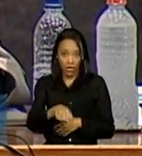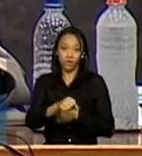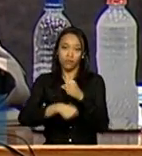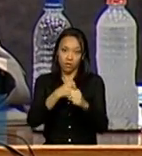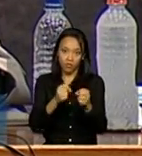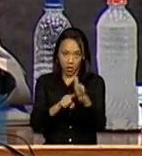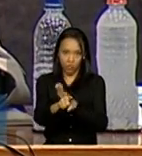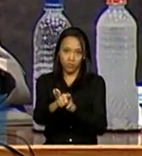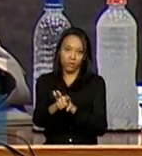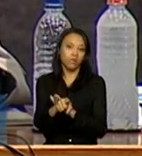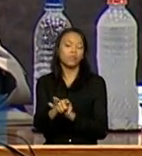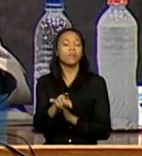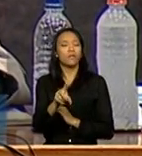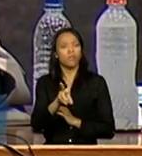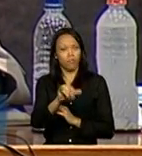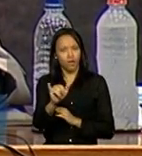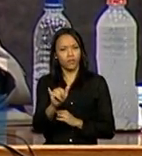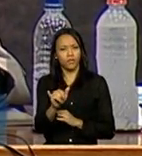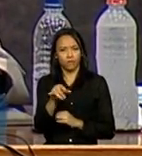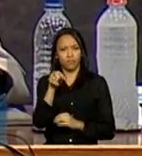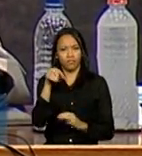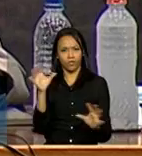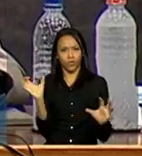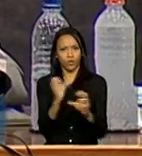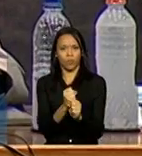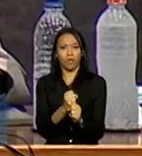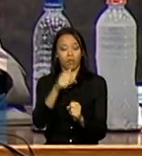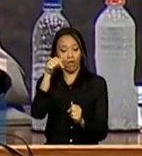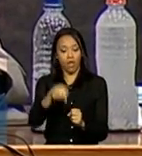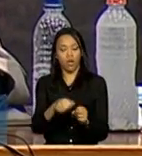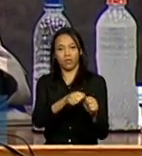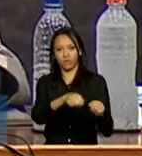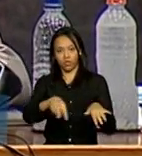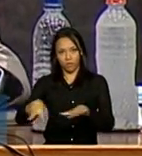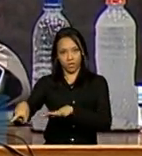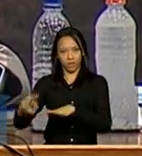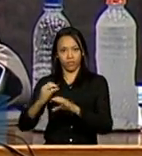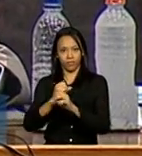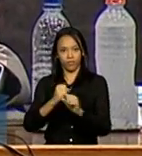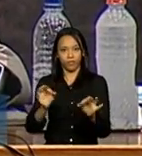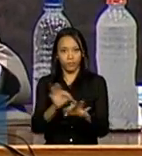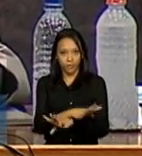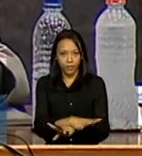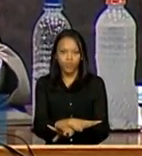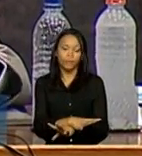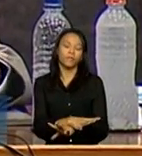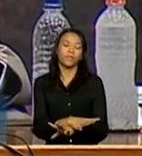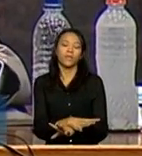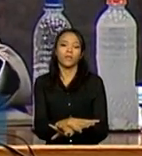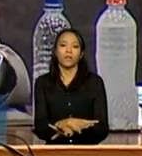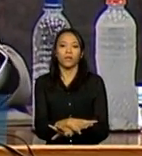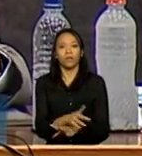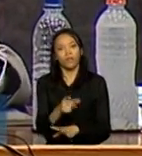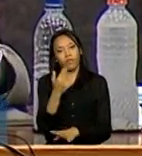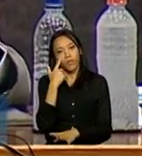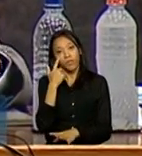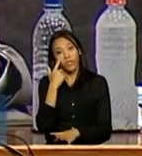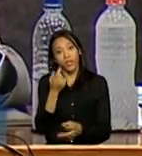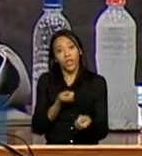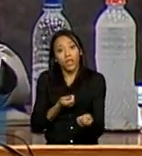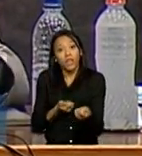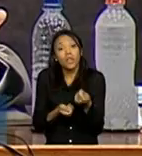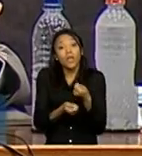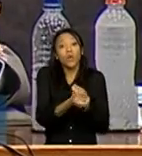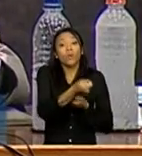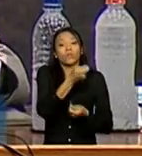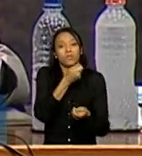Será fechado provavelmente esta semana. E o deságio é questão de mercado, negociação da